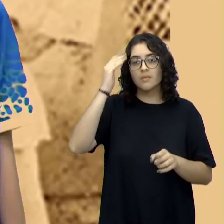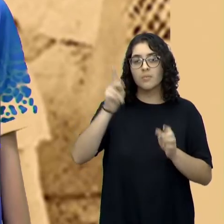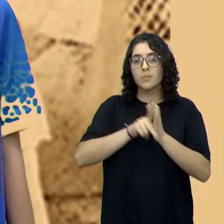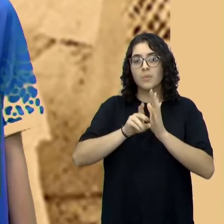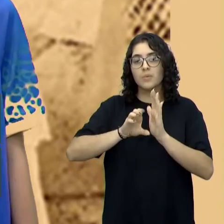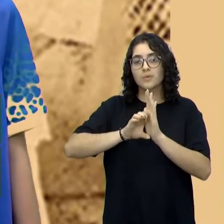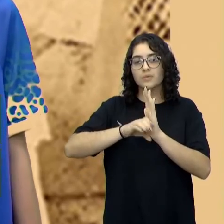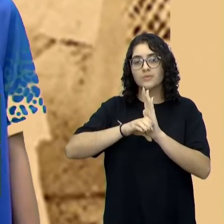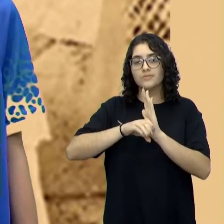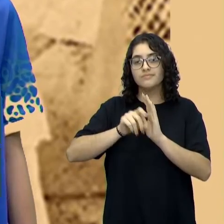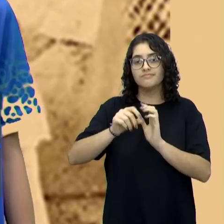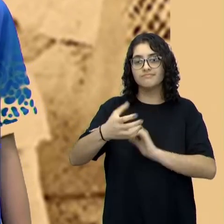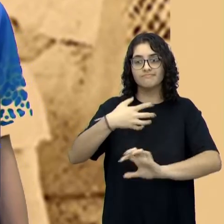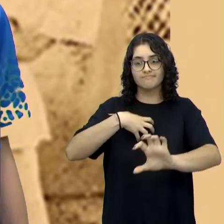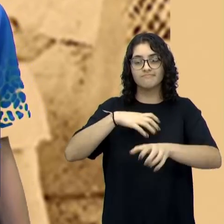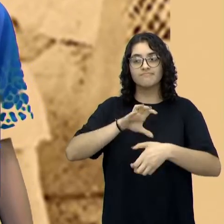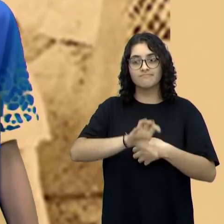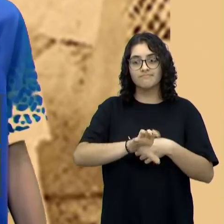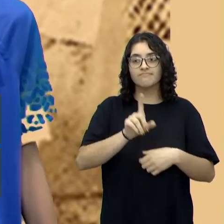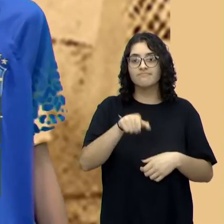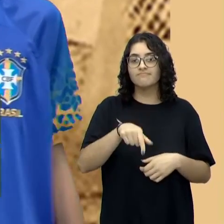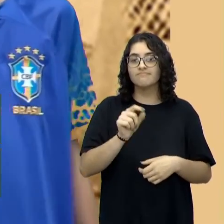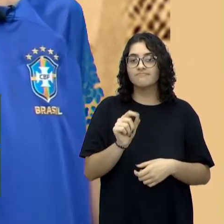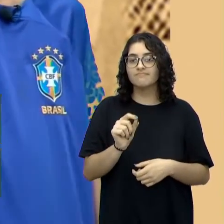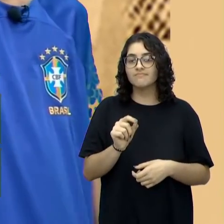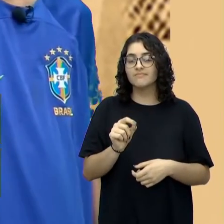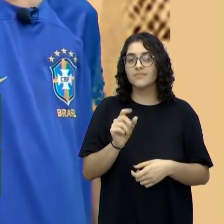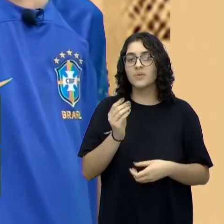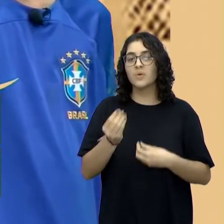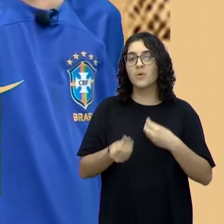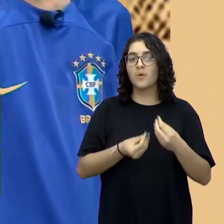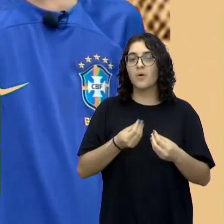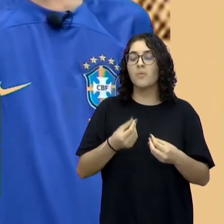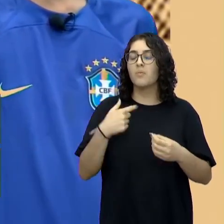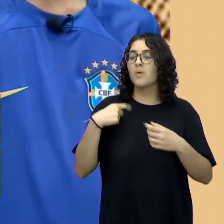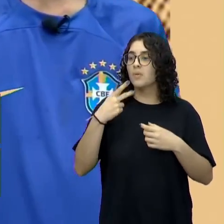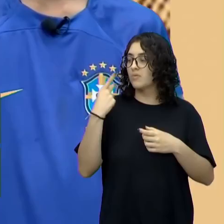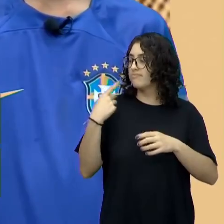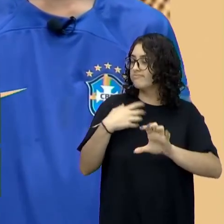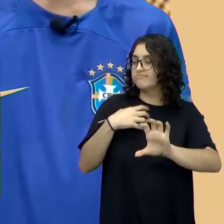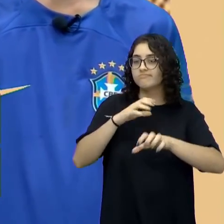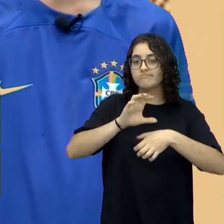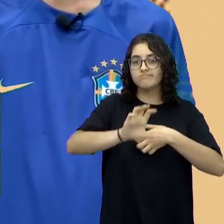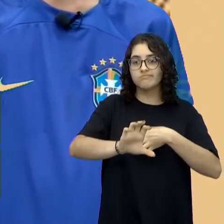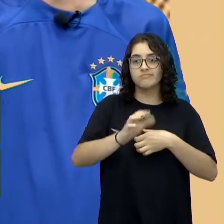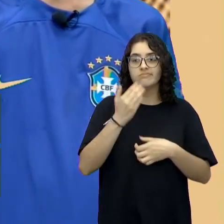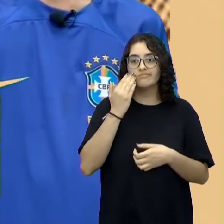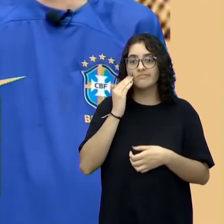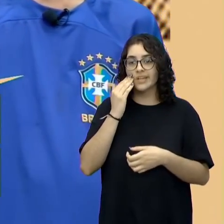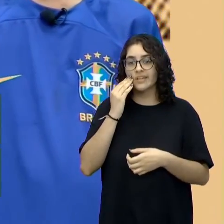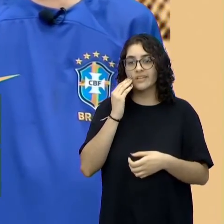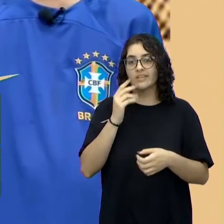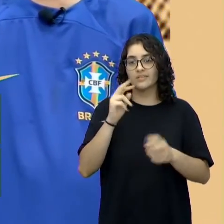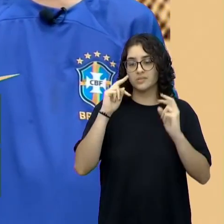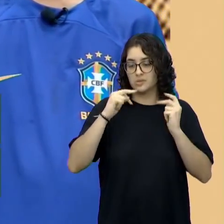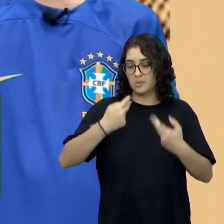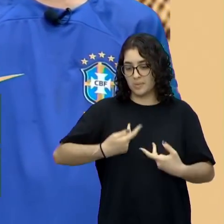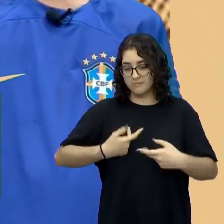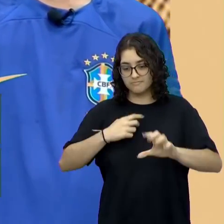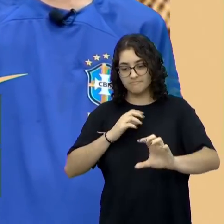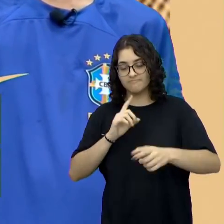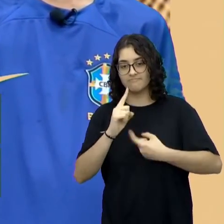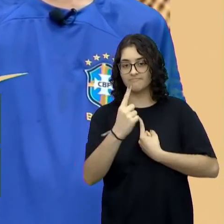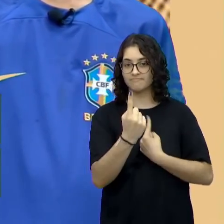aí da empatia, né, que nada mais é do que saber se colocar no lugar do outro, entender um pouco melhor o outro e dessa forma